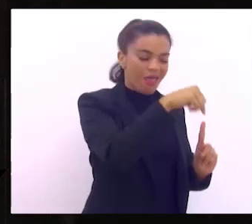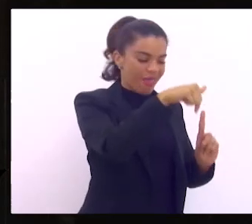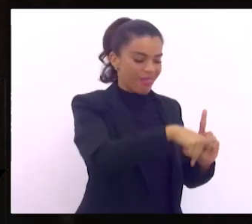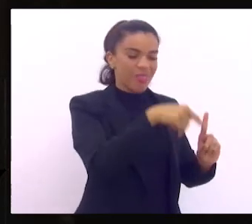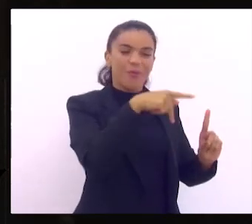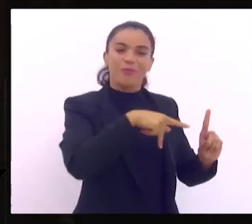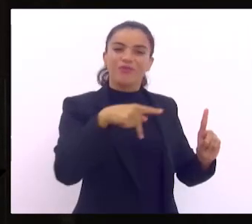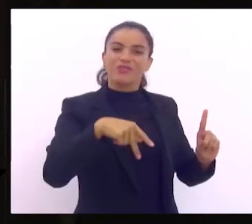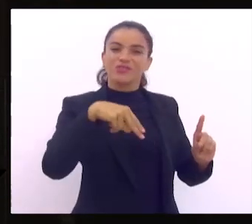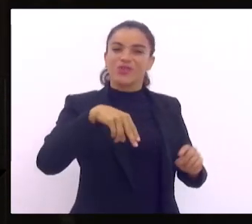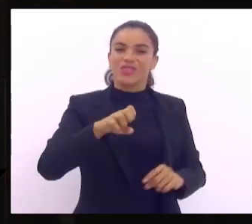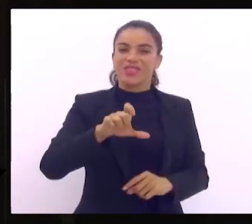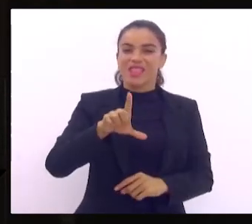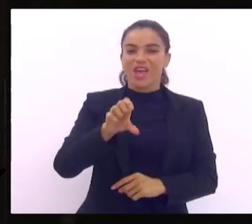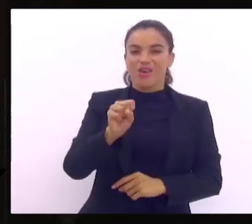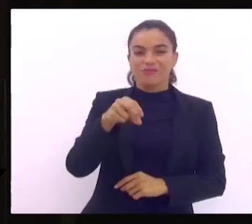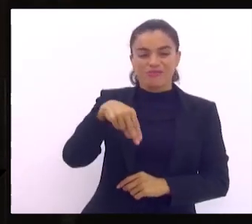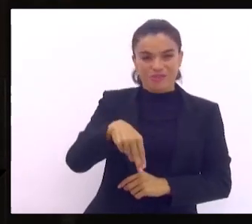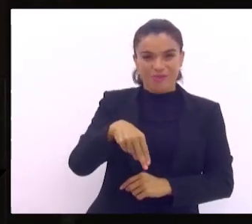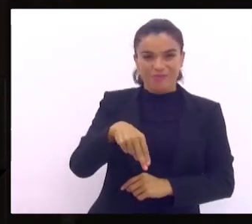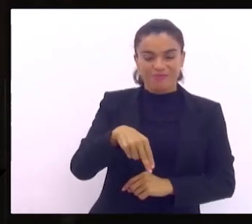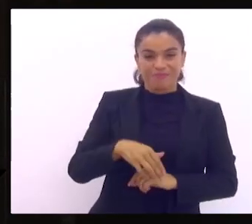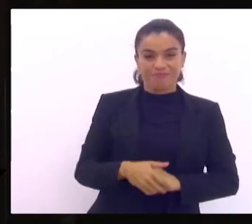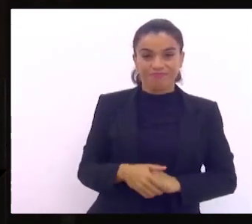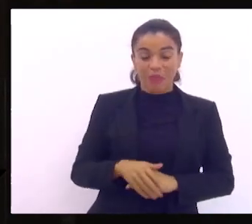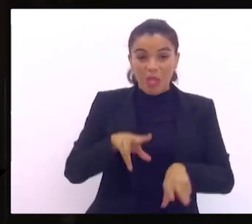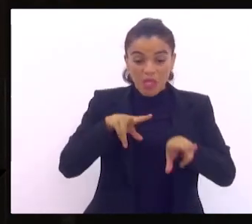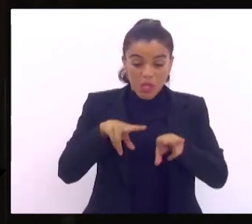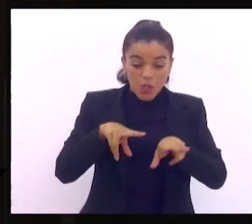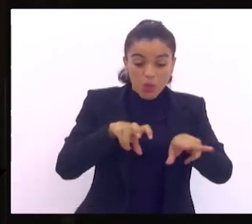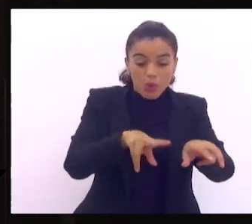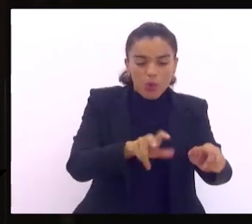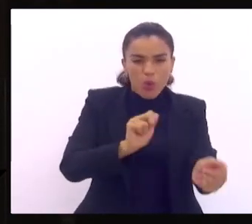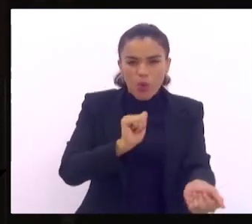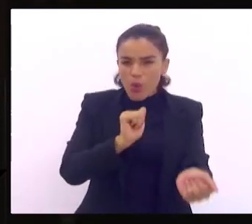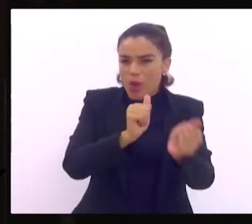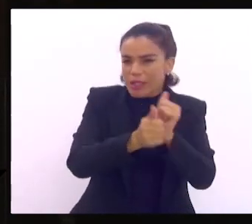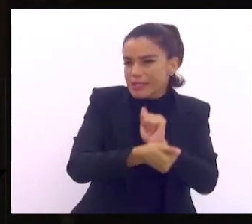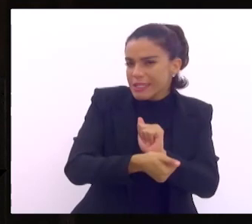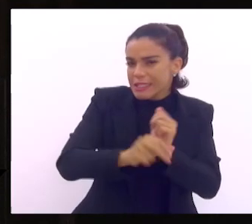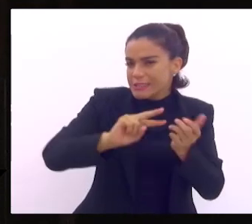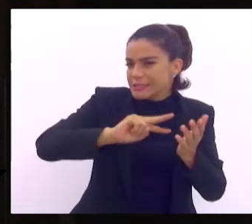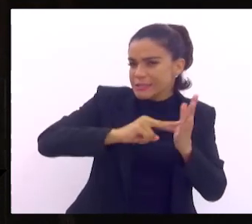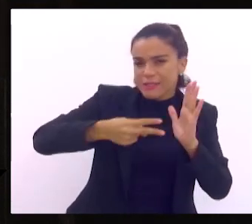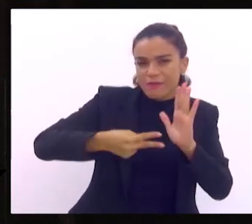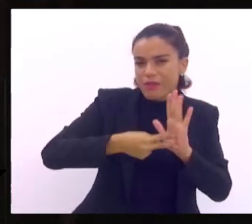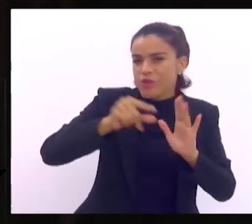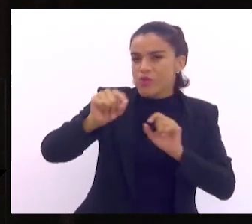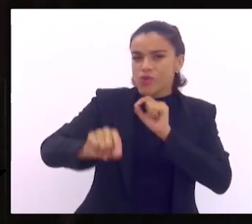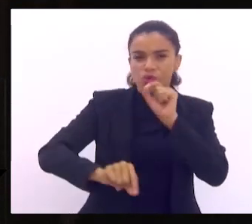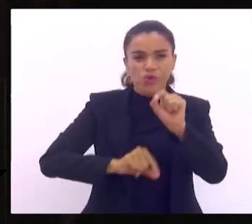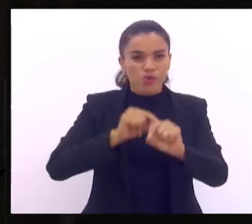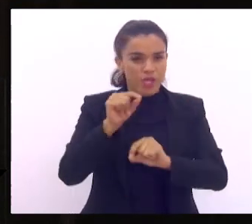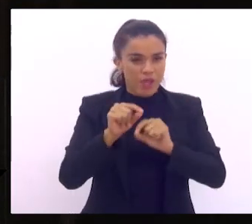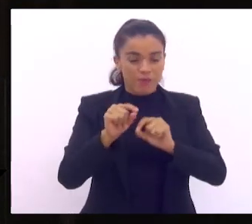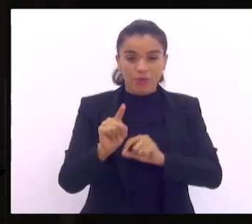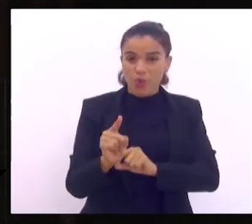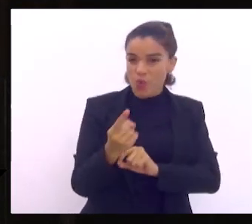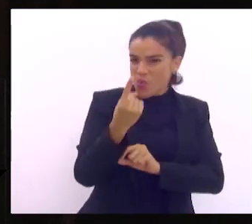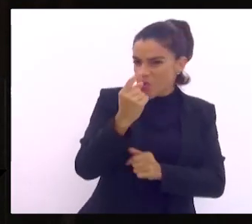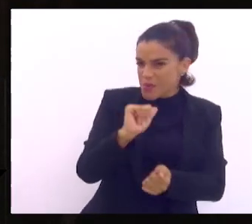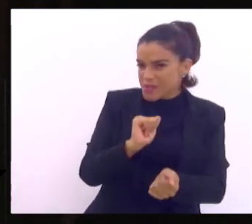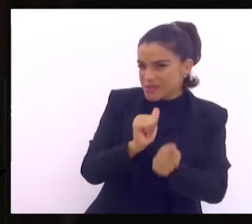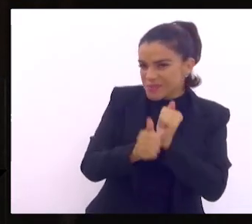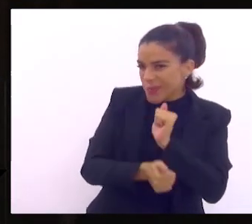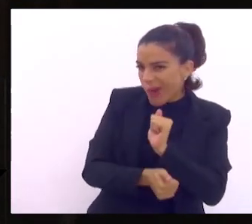professor Nelson Rocha. Que o atletismo não seja apenas um